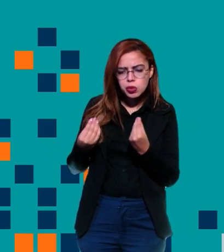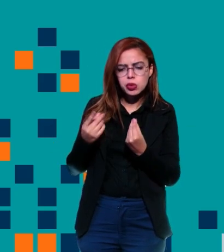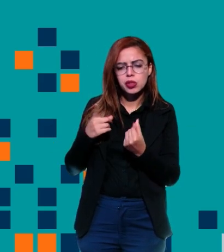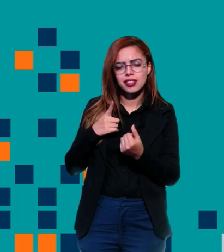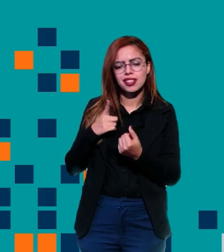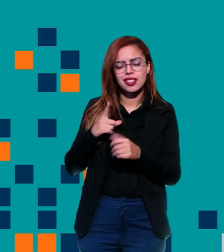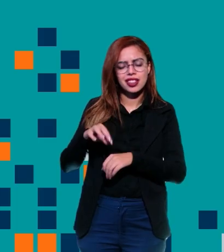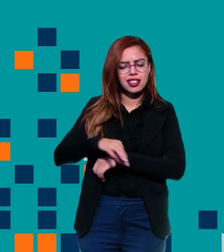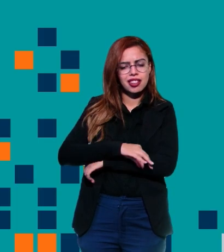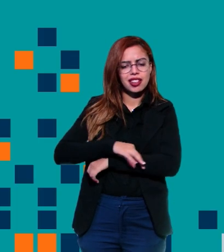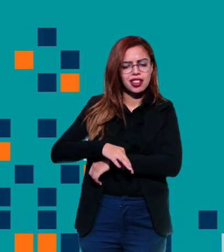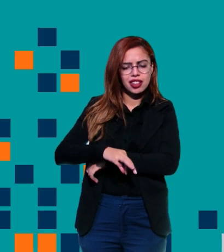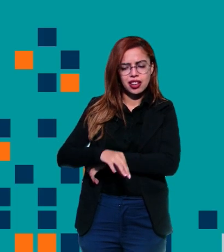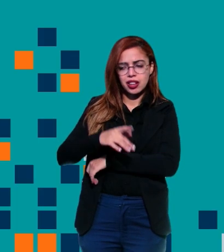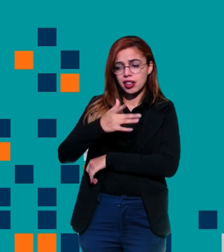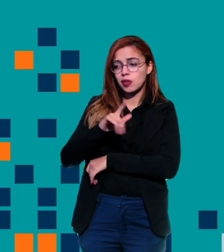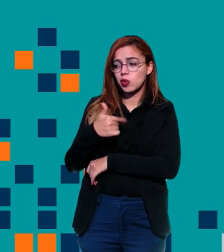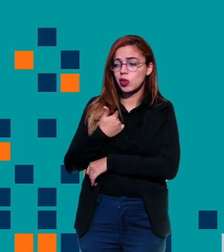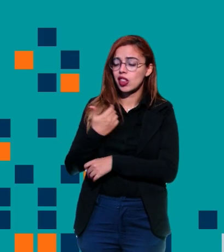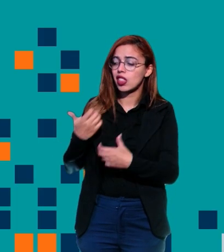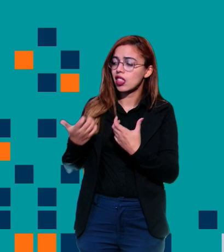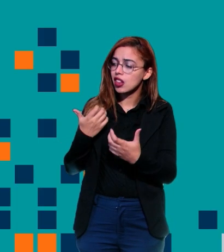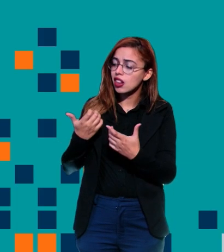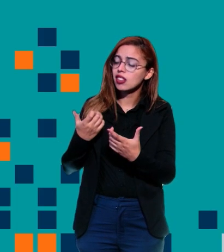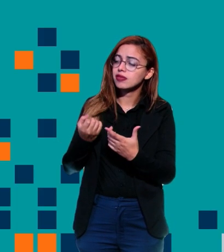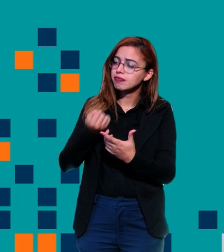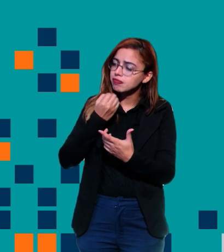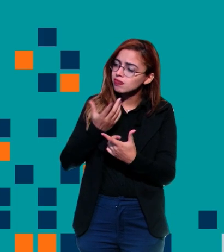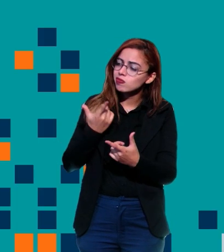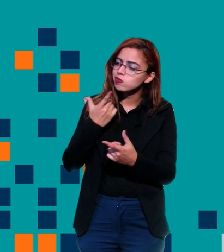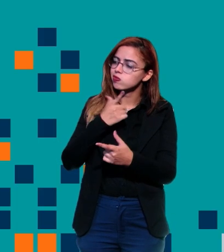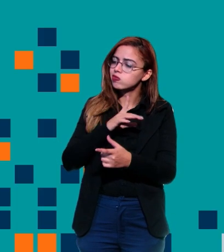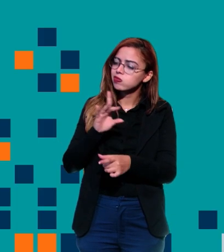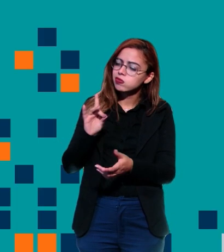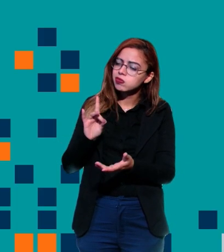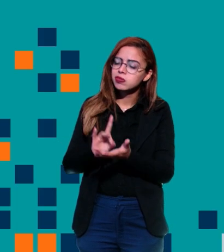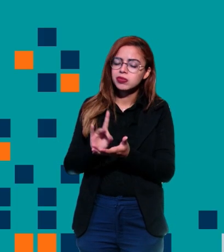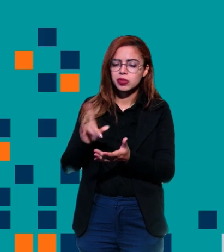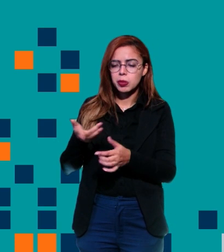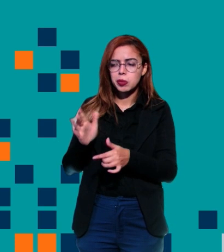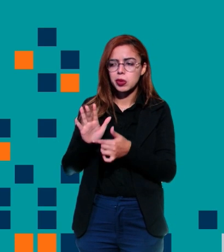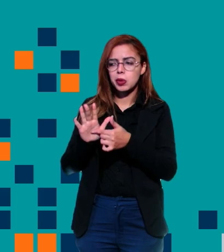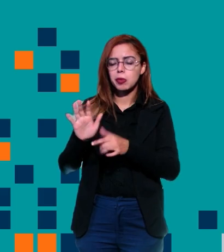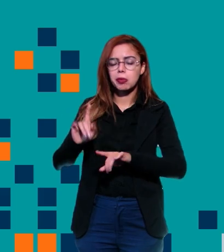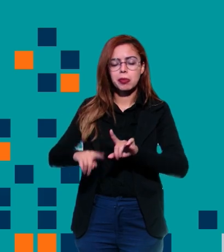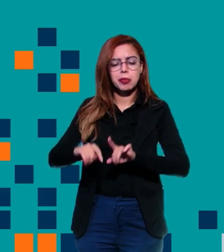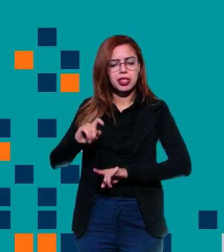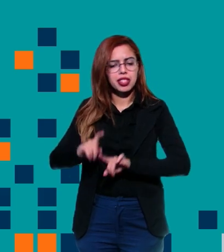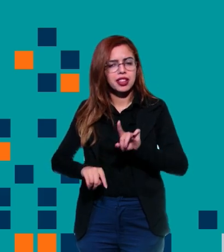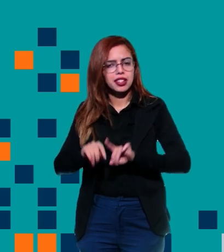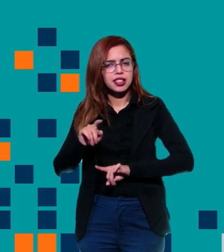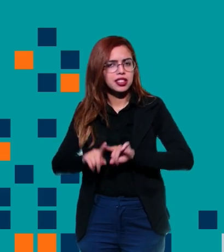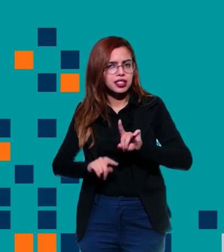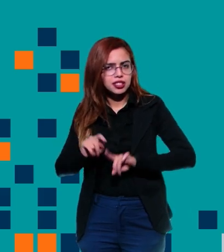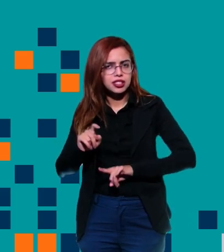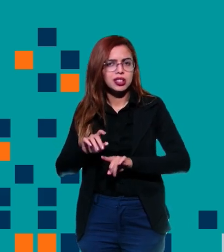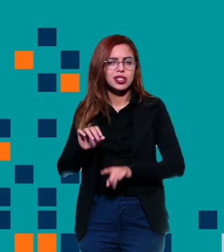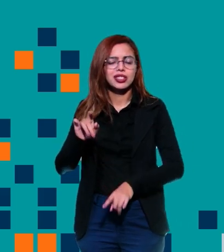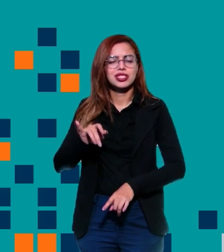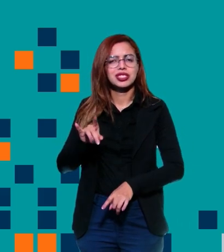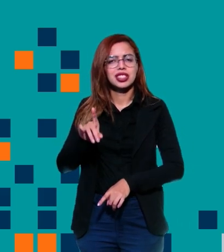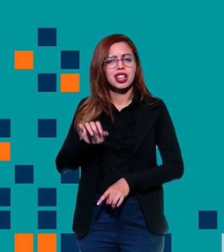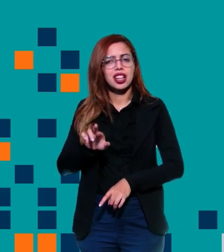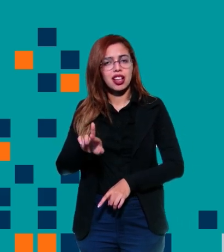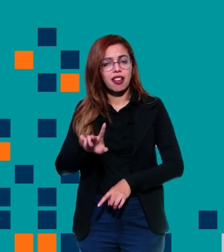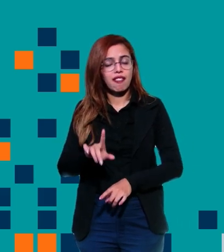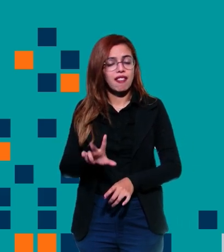a arquitetura, né? A questão é que a gente quer que envelheça bem, né? Então, acho que mostrar que realmente os materiais vão oxidar e etc.